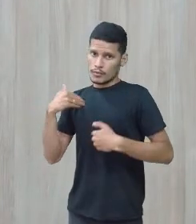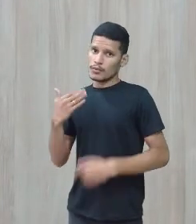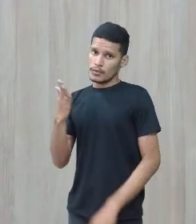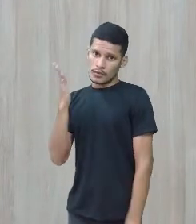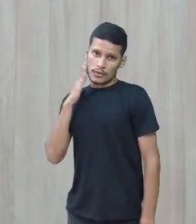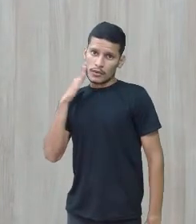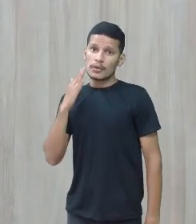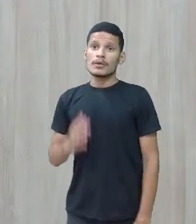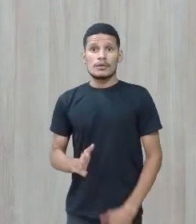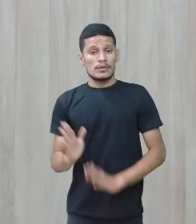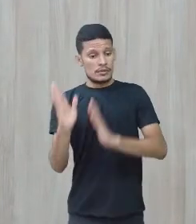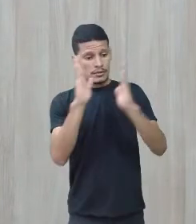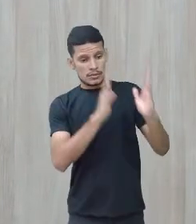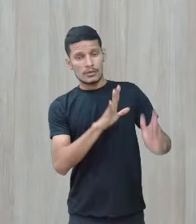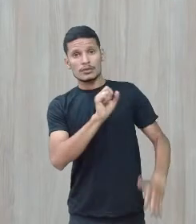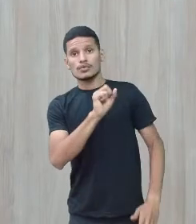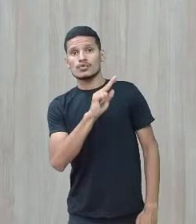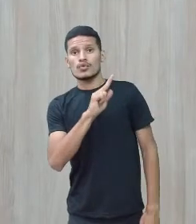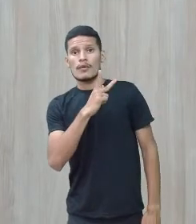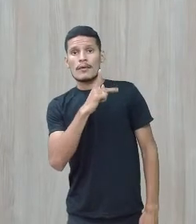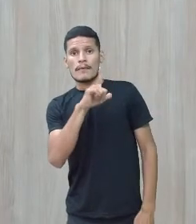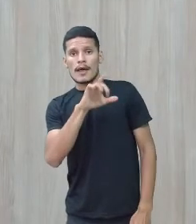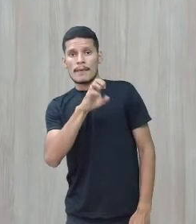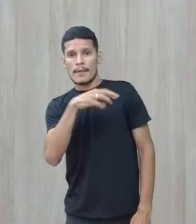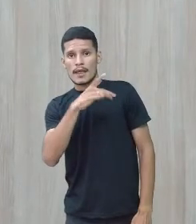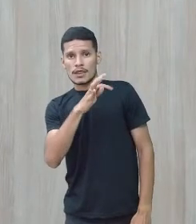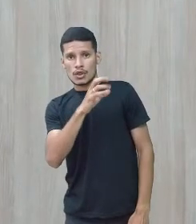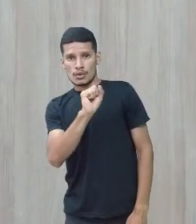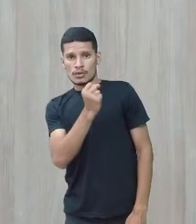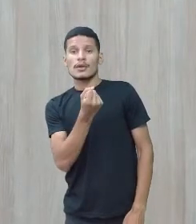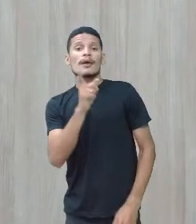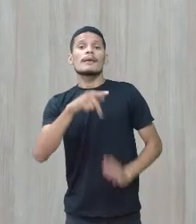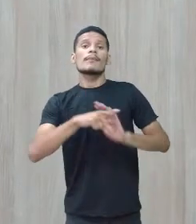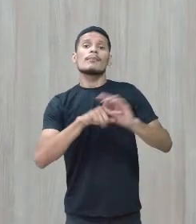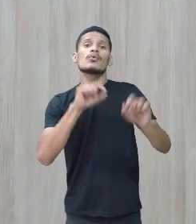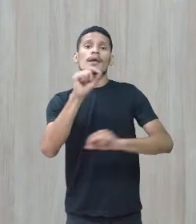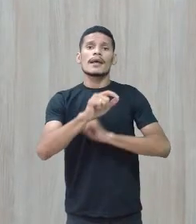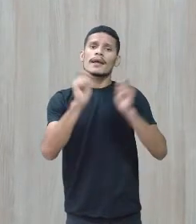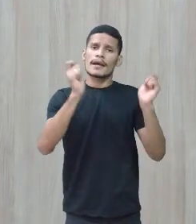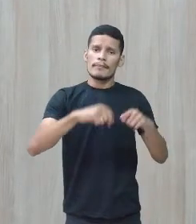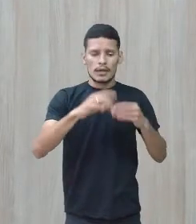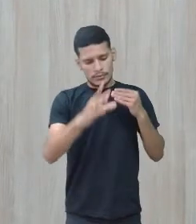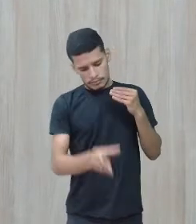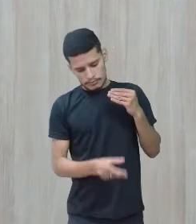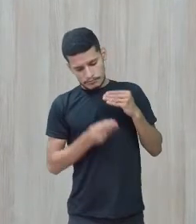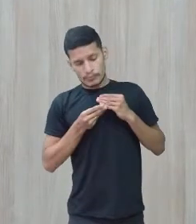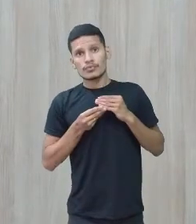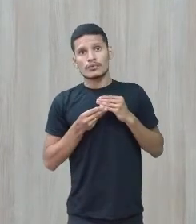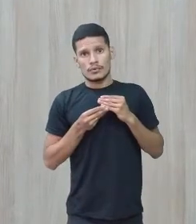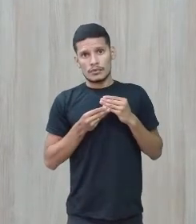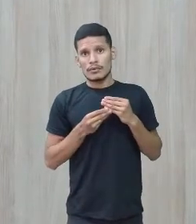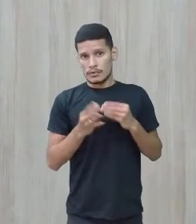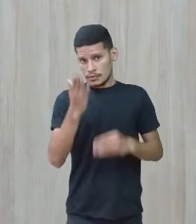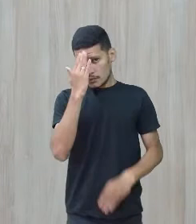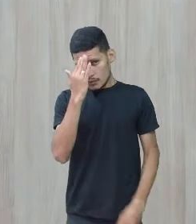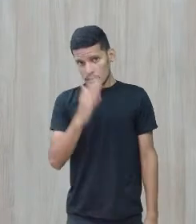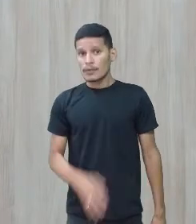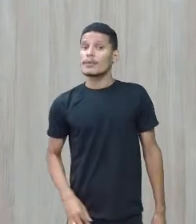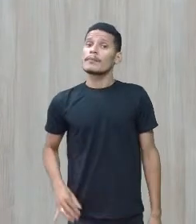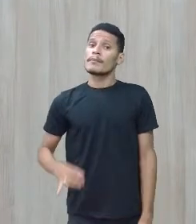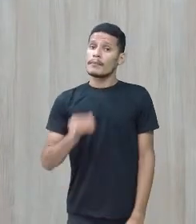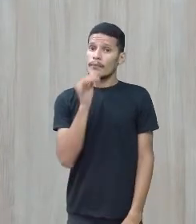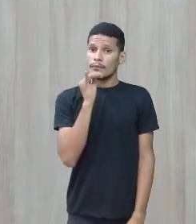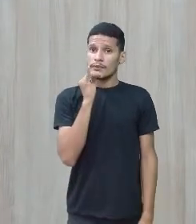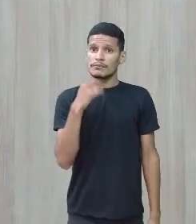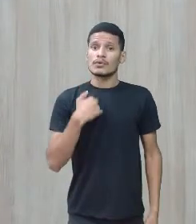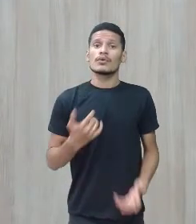O suplemento, a suplementação, ele é algo que vai complementar, né? Então, por exemplo, eu